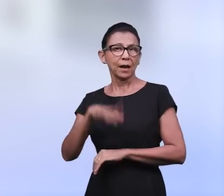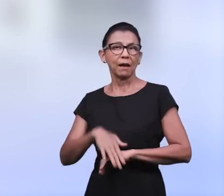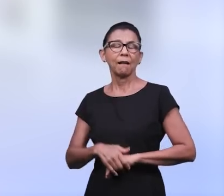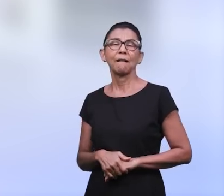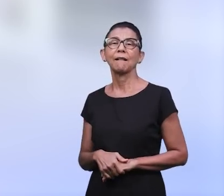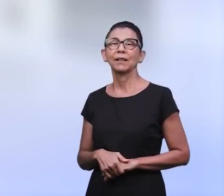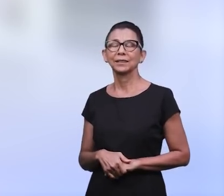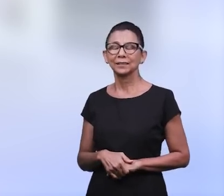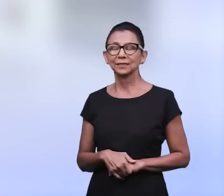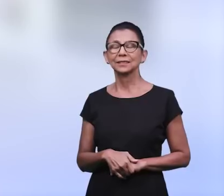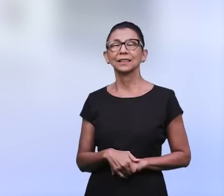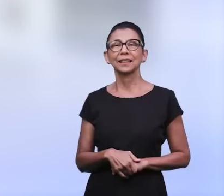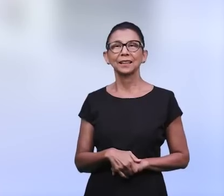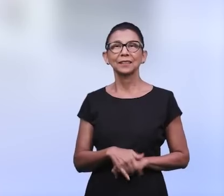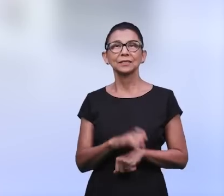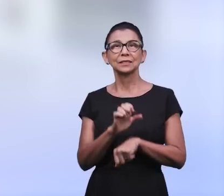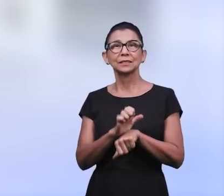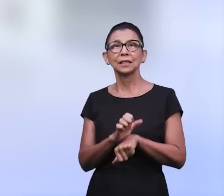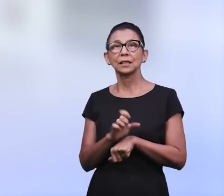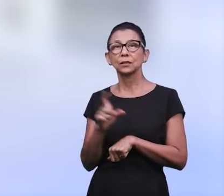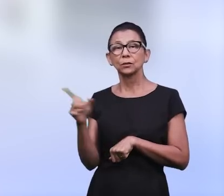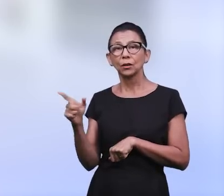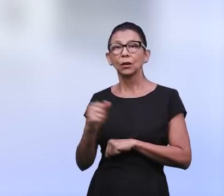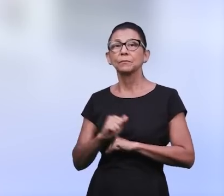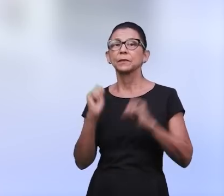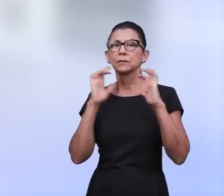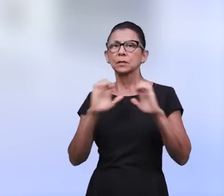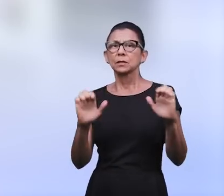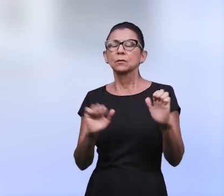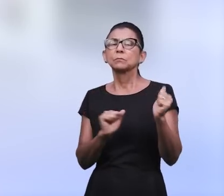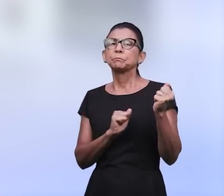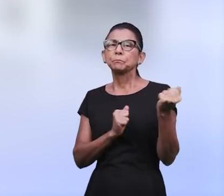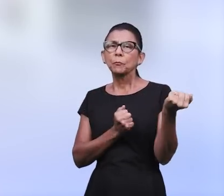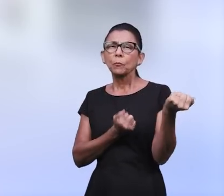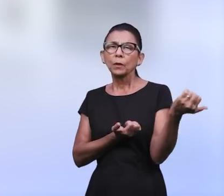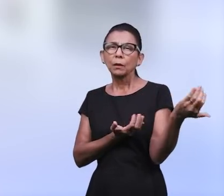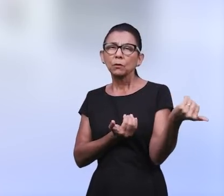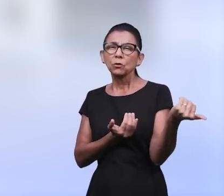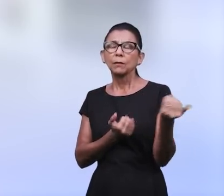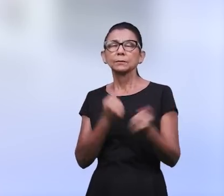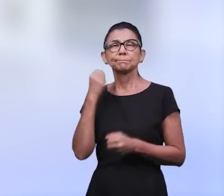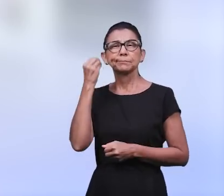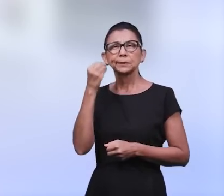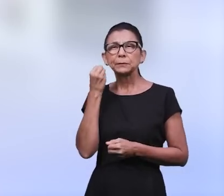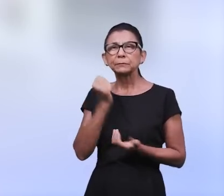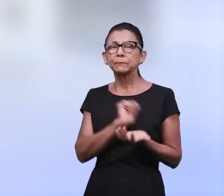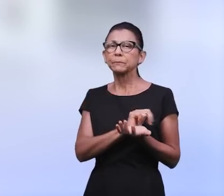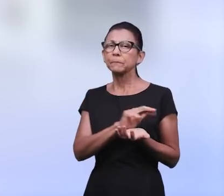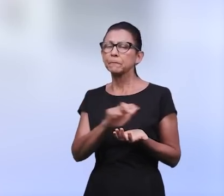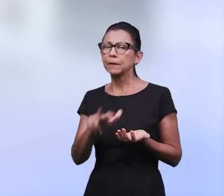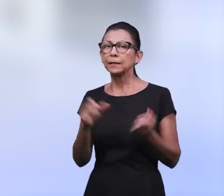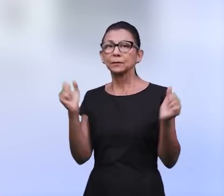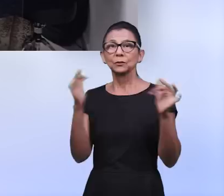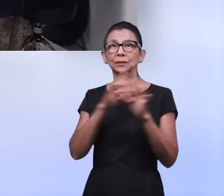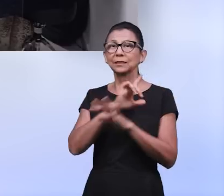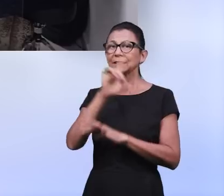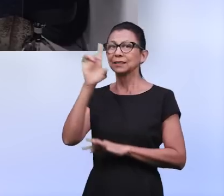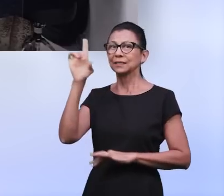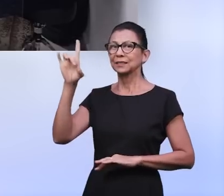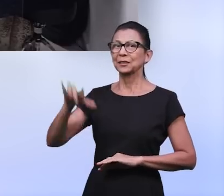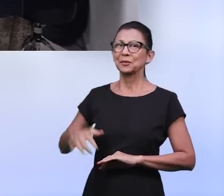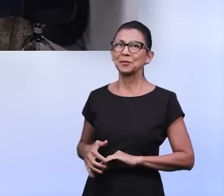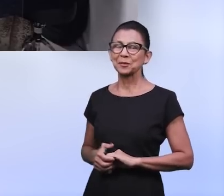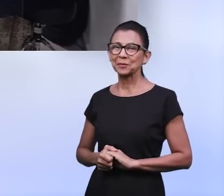de Anápolis, uma reunião especial para os jovens foi realizada. Muitas experiências foram vividas ali, glória a Deus. E